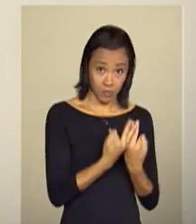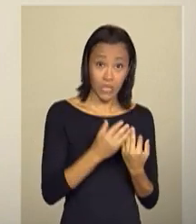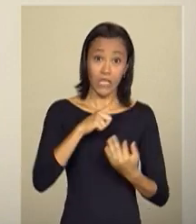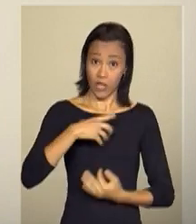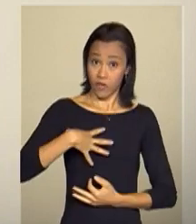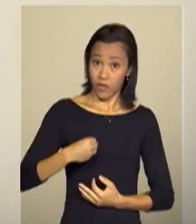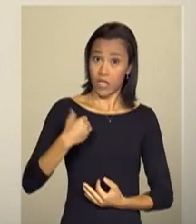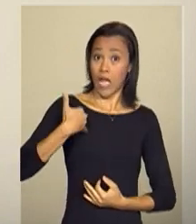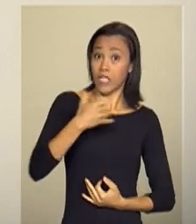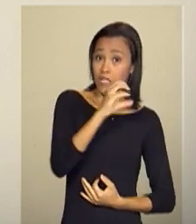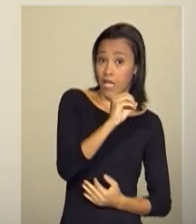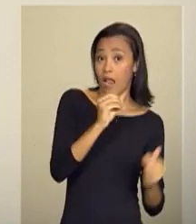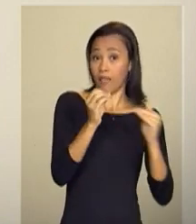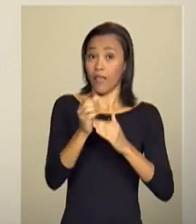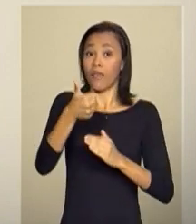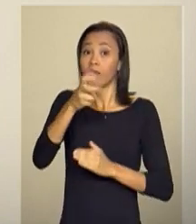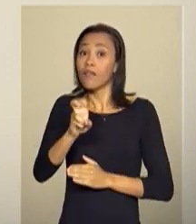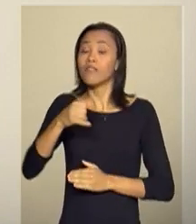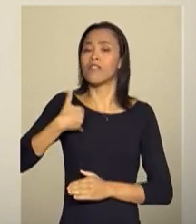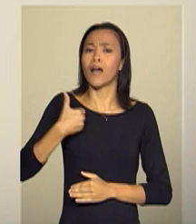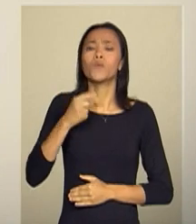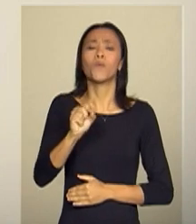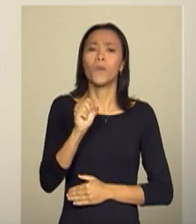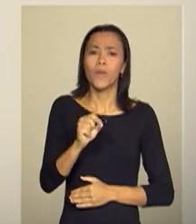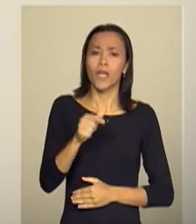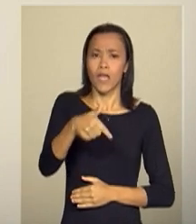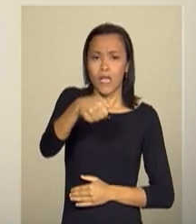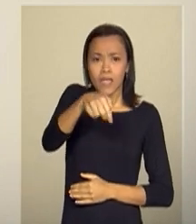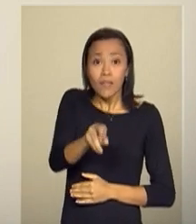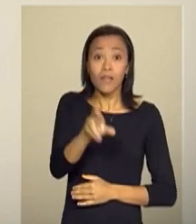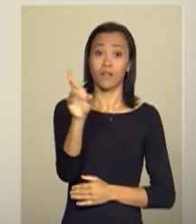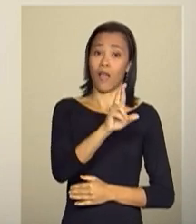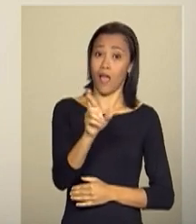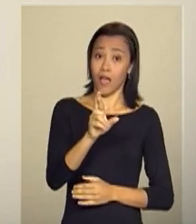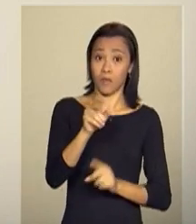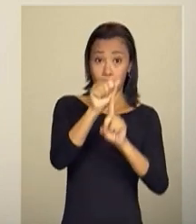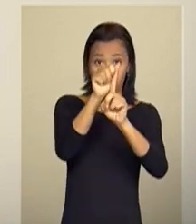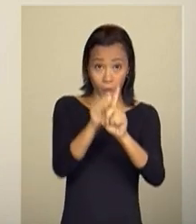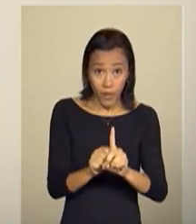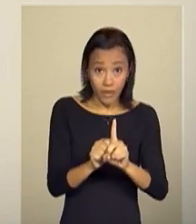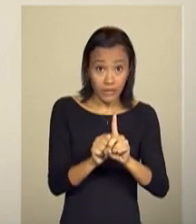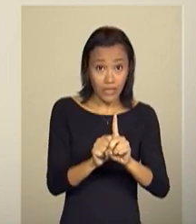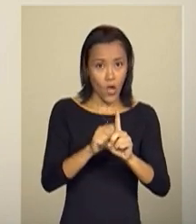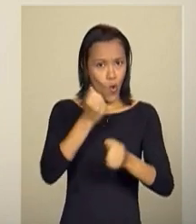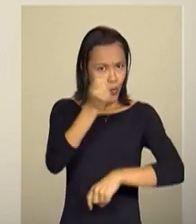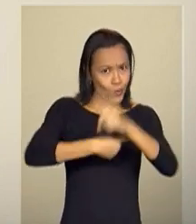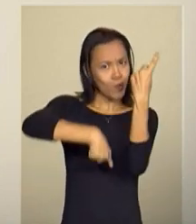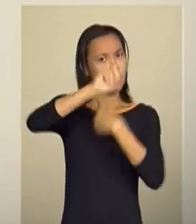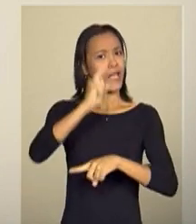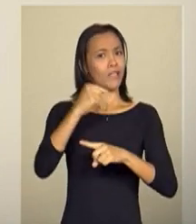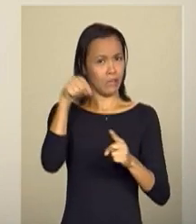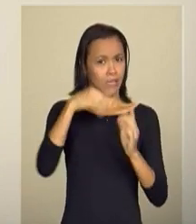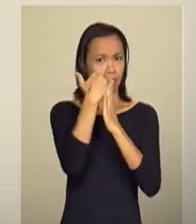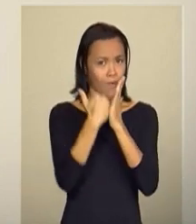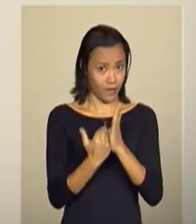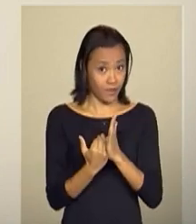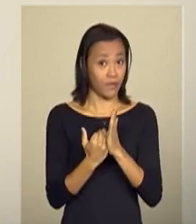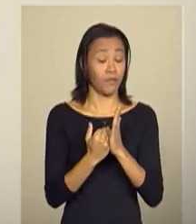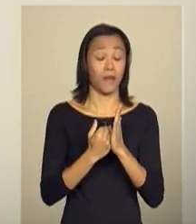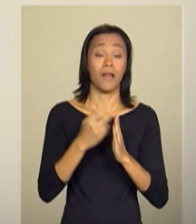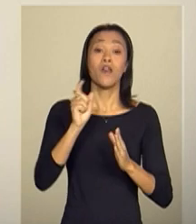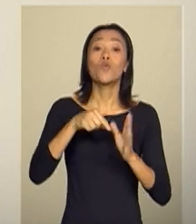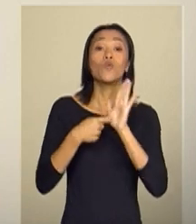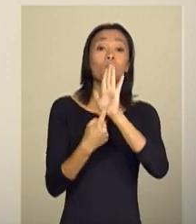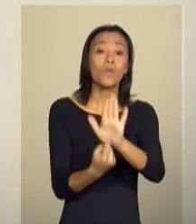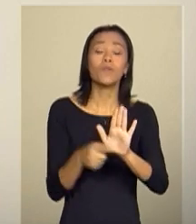filhos de 0 a 15 anos de idade uma renda de 70 por mês o enorme sucesso do Brasil carinhoso Luciano